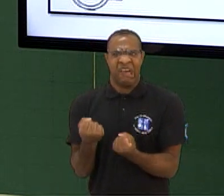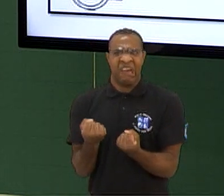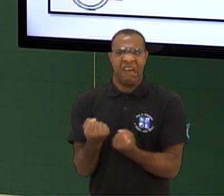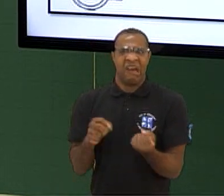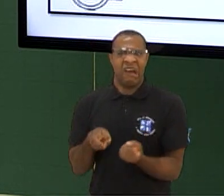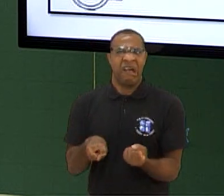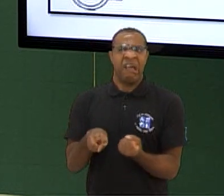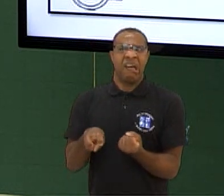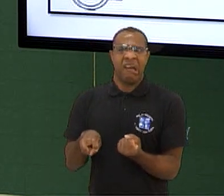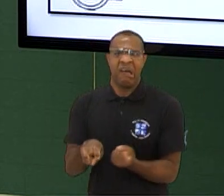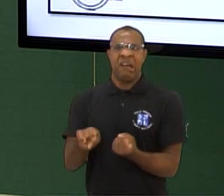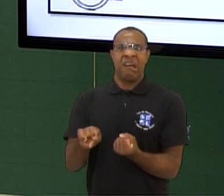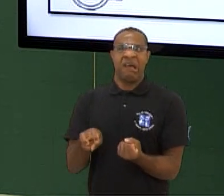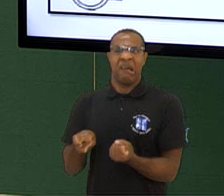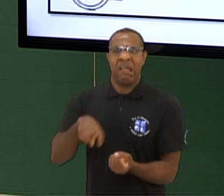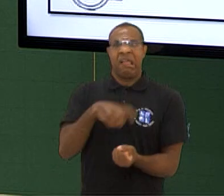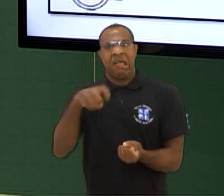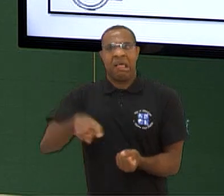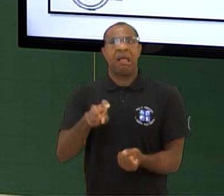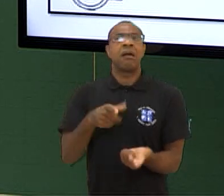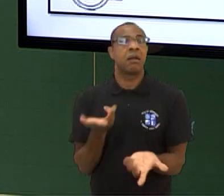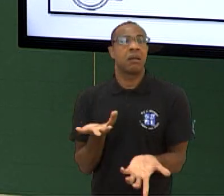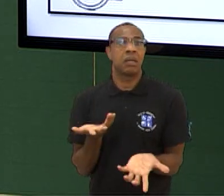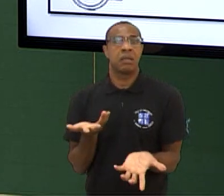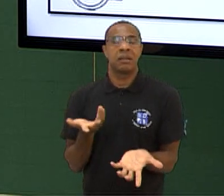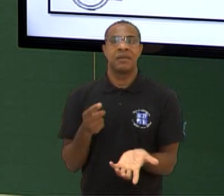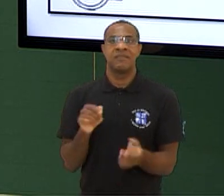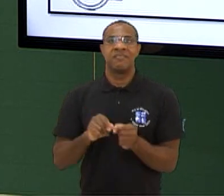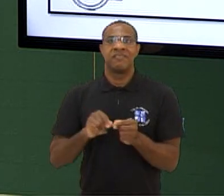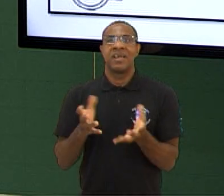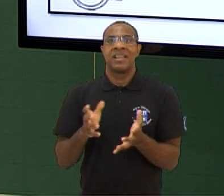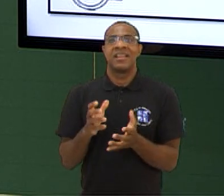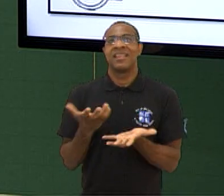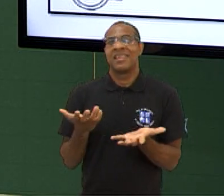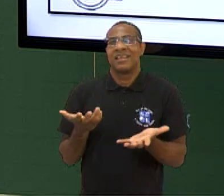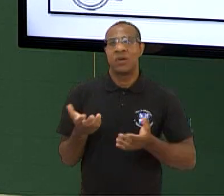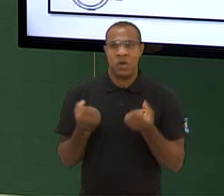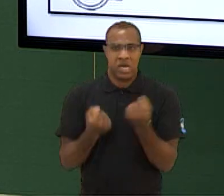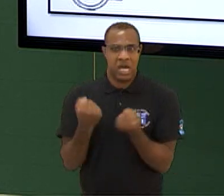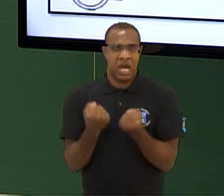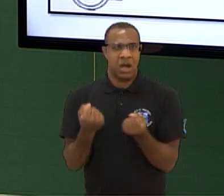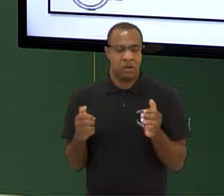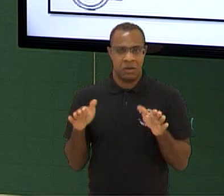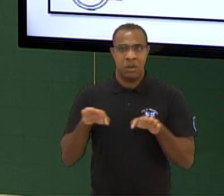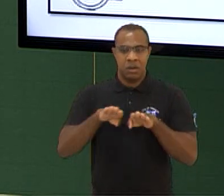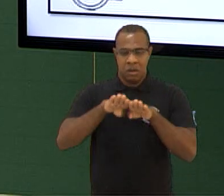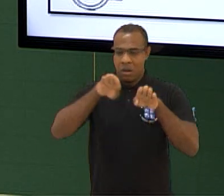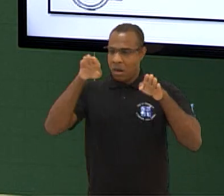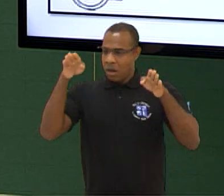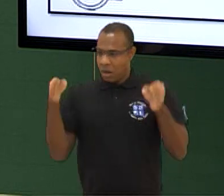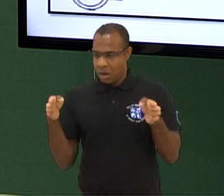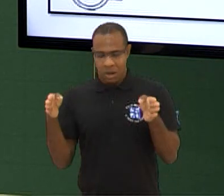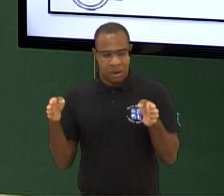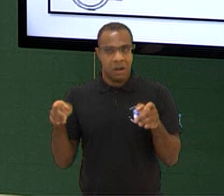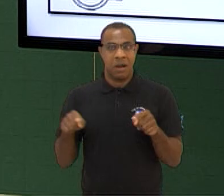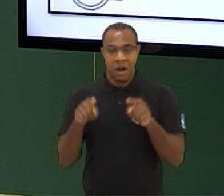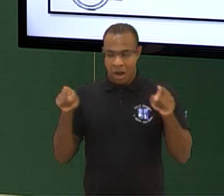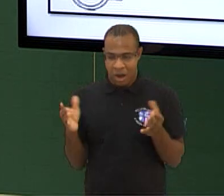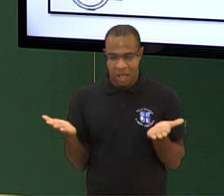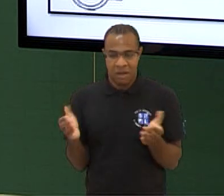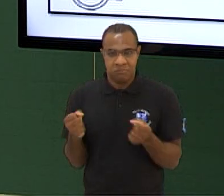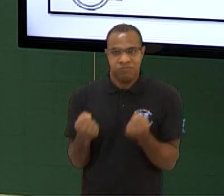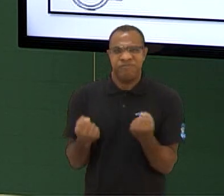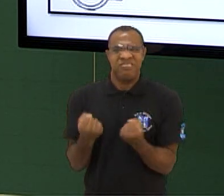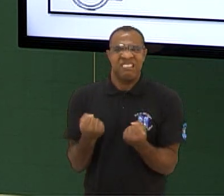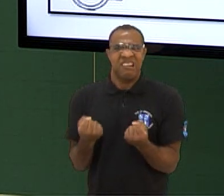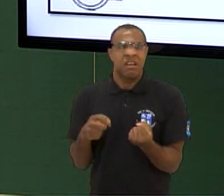esses motores AP, né? Esses golzinhos da vida aí, esses carros, eles colocam tração integral, né? E aí não adianta você